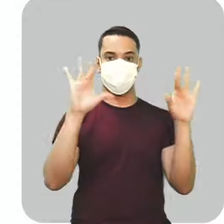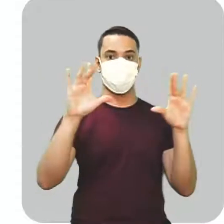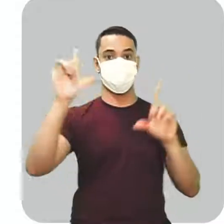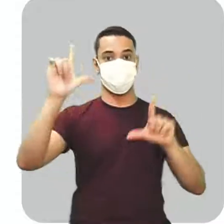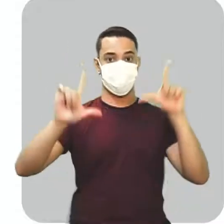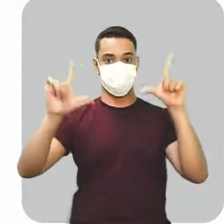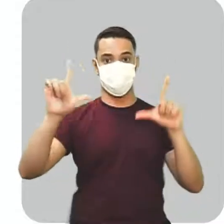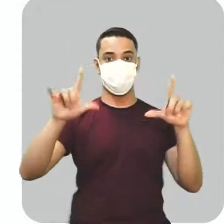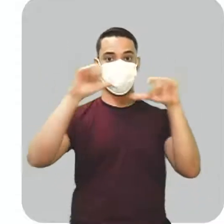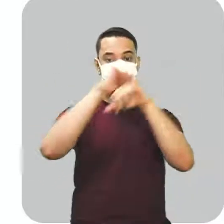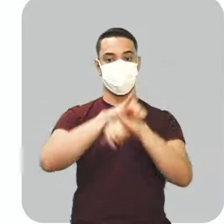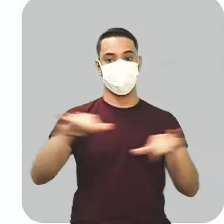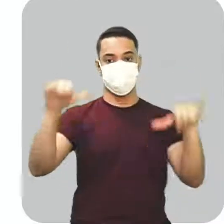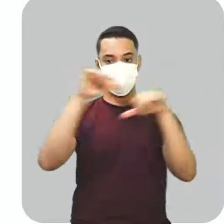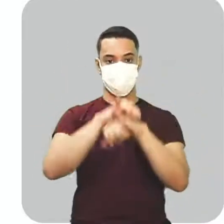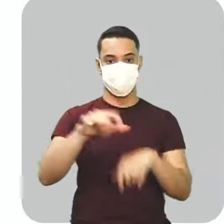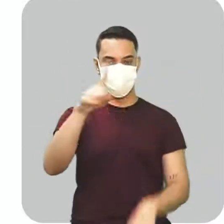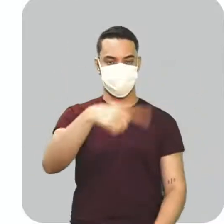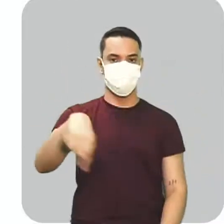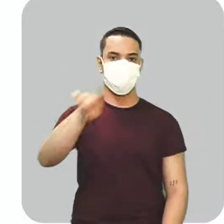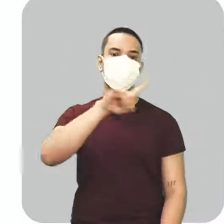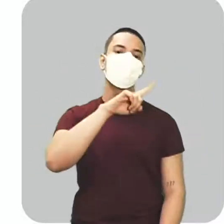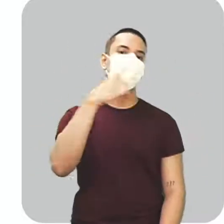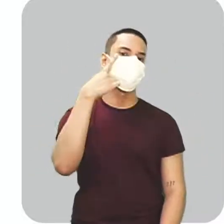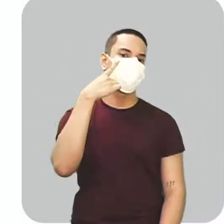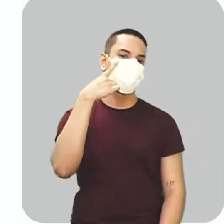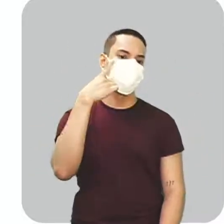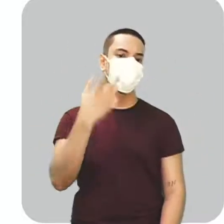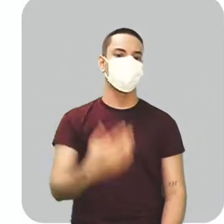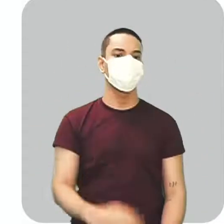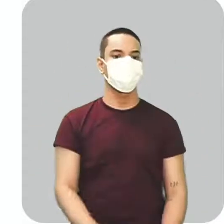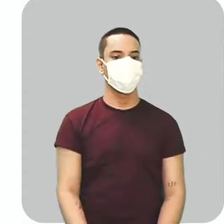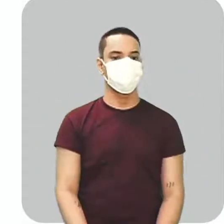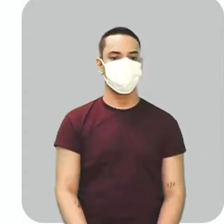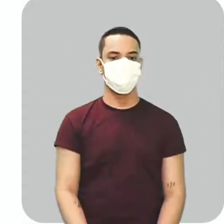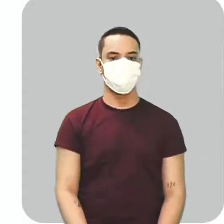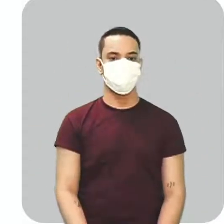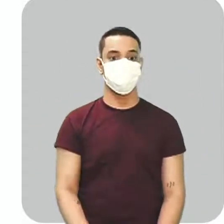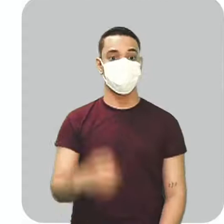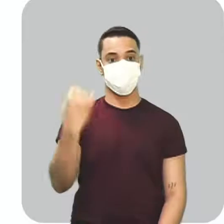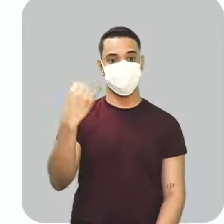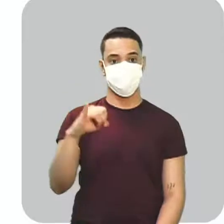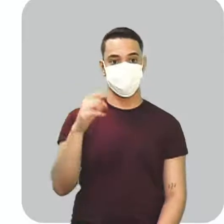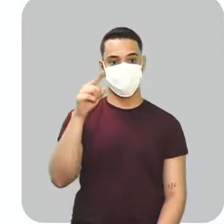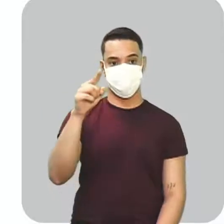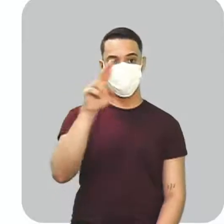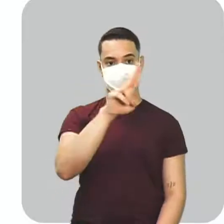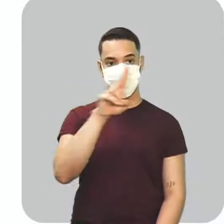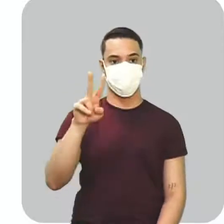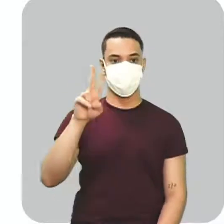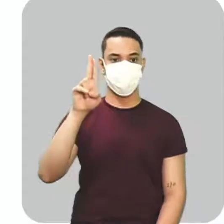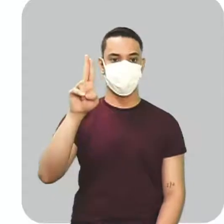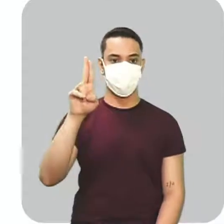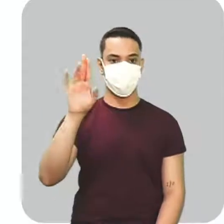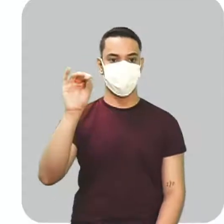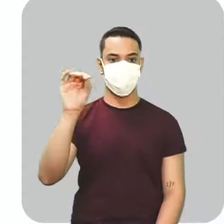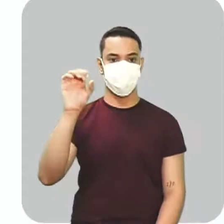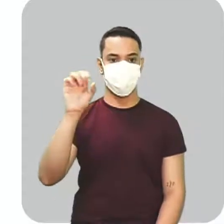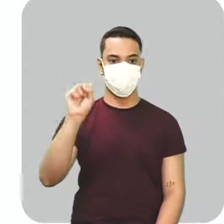cartaz para você observar, tá? Aqui, ó. Se você se chama